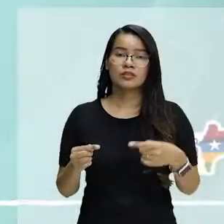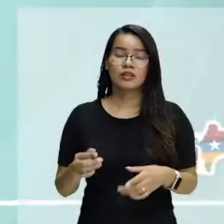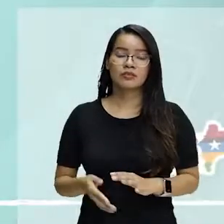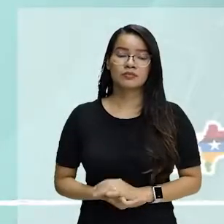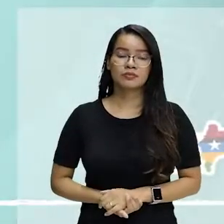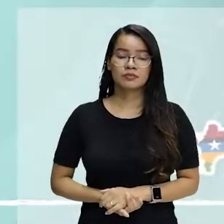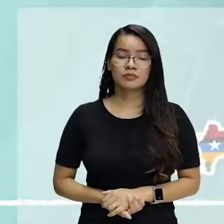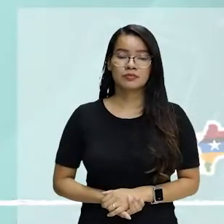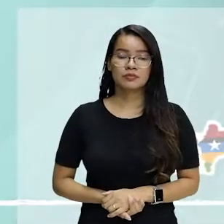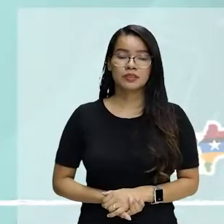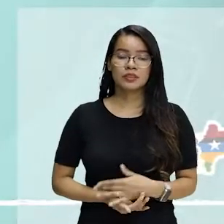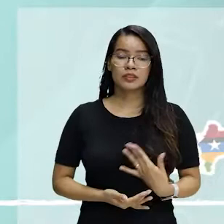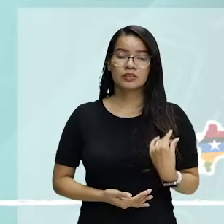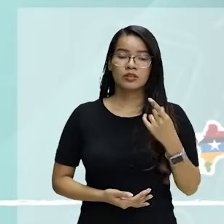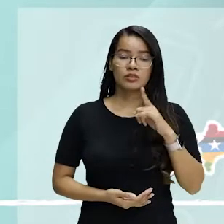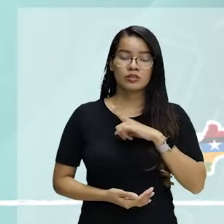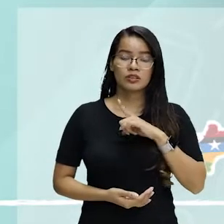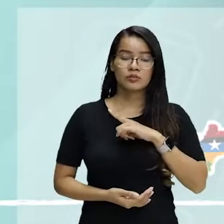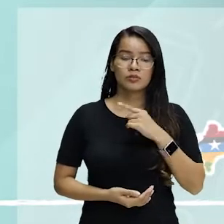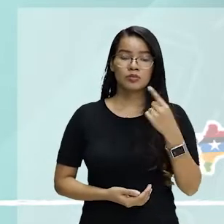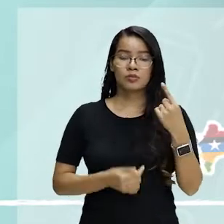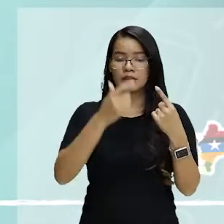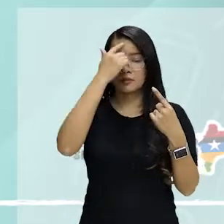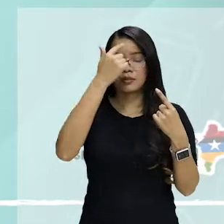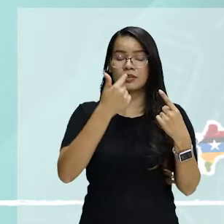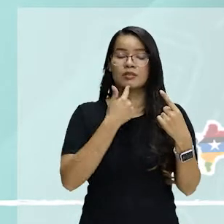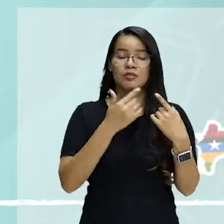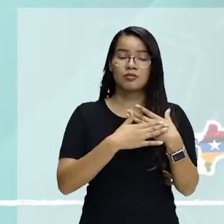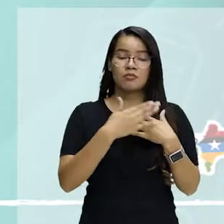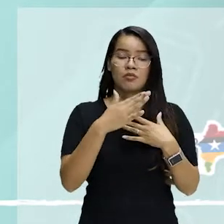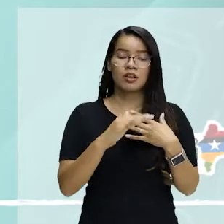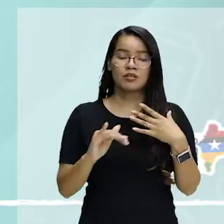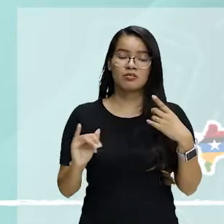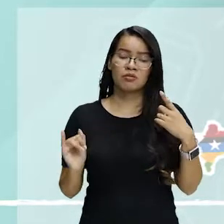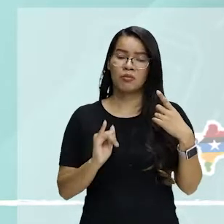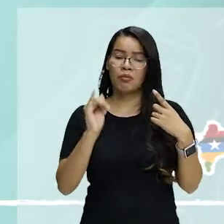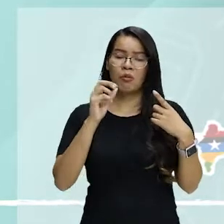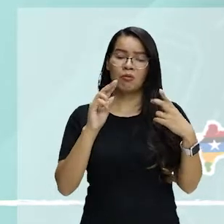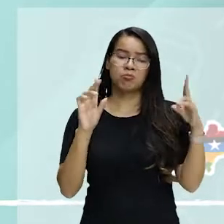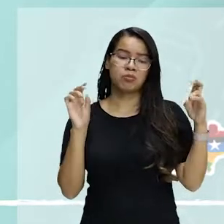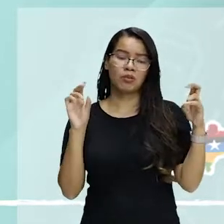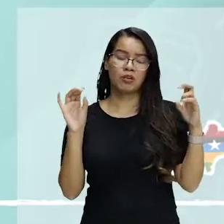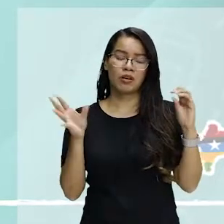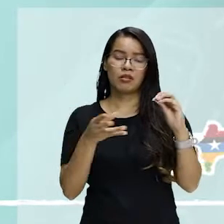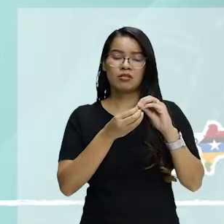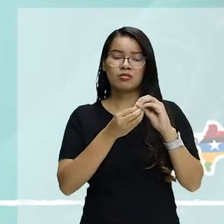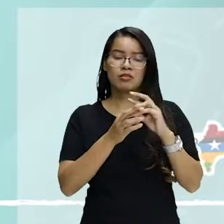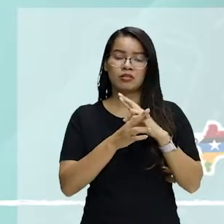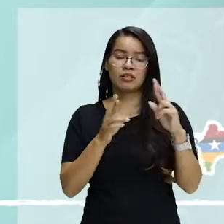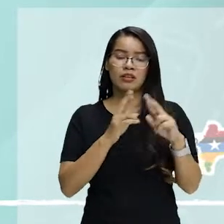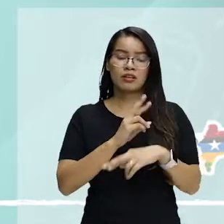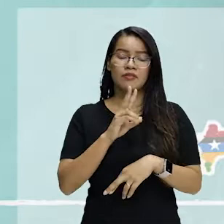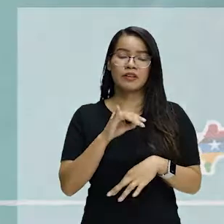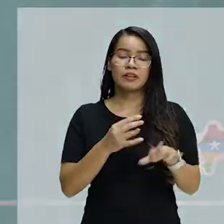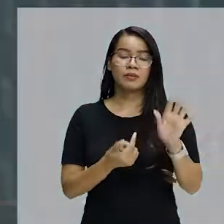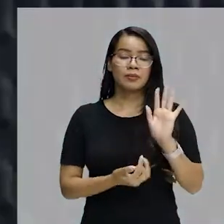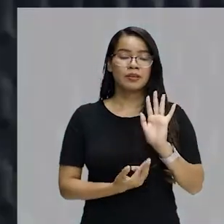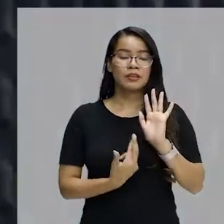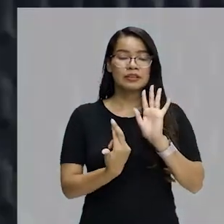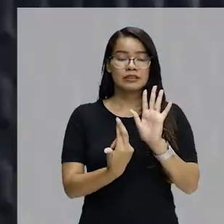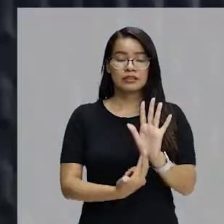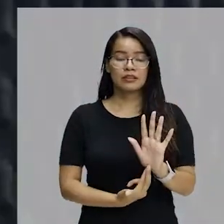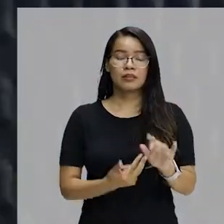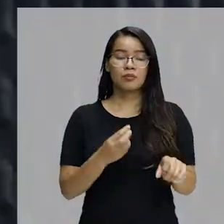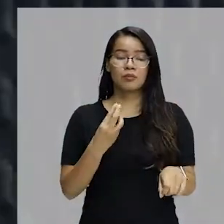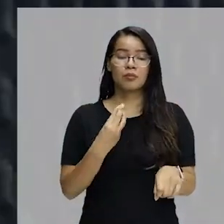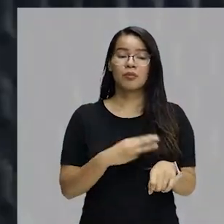Então vamos lá. Aqui nós temos uma das imagens mais emblemáticas que vai representar o